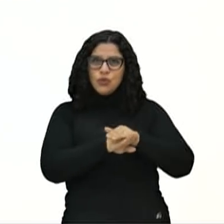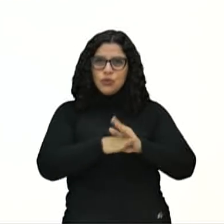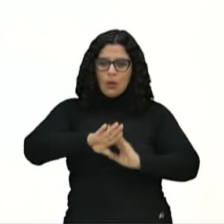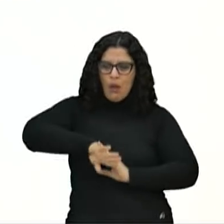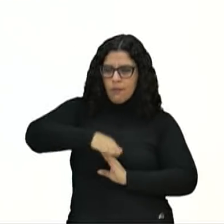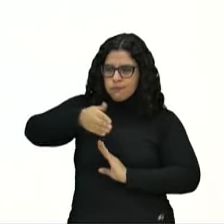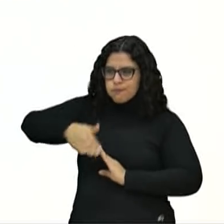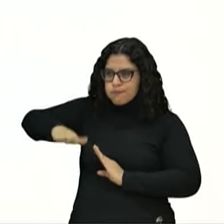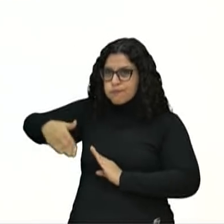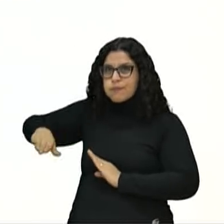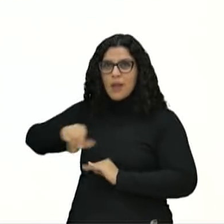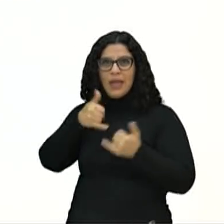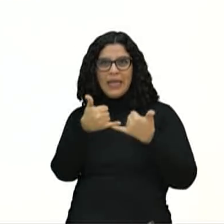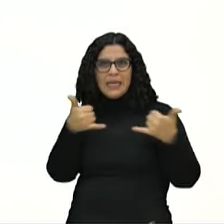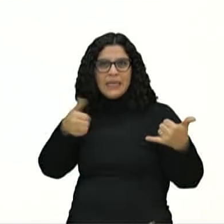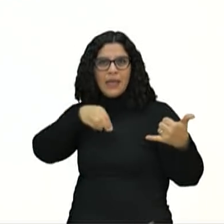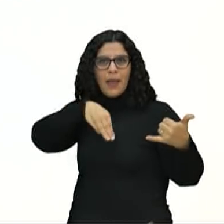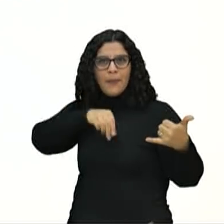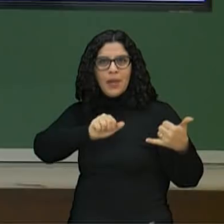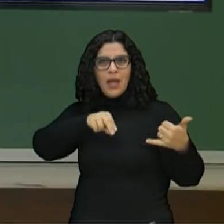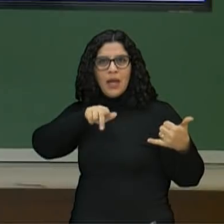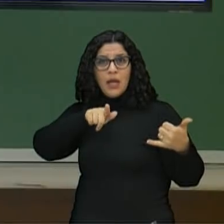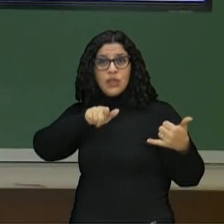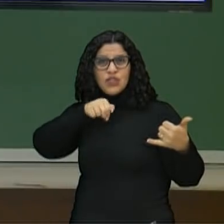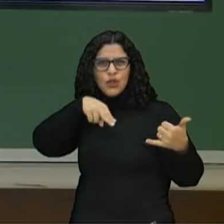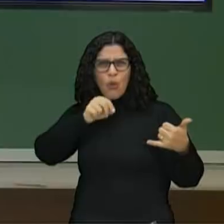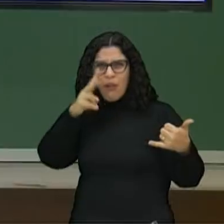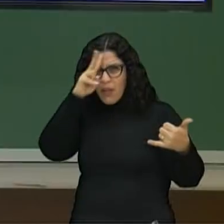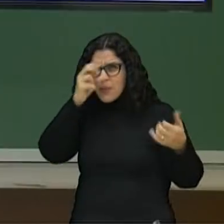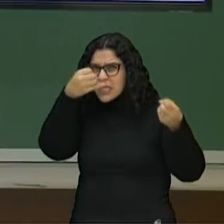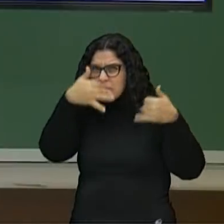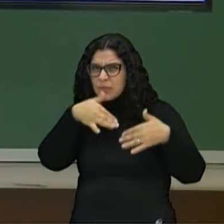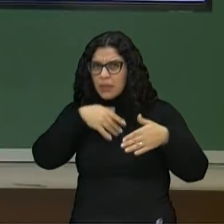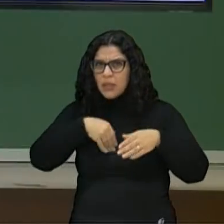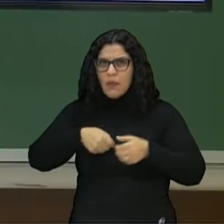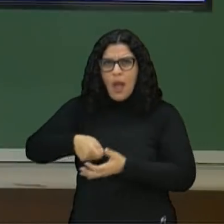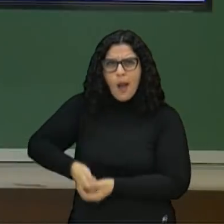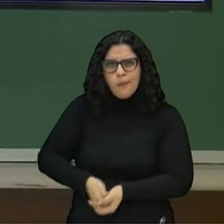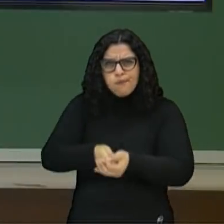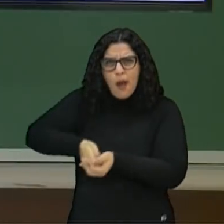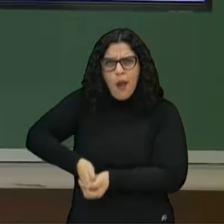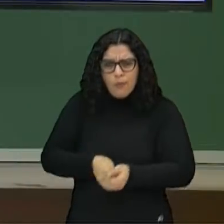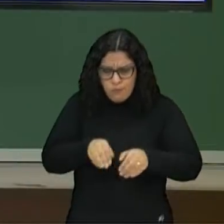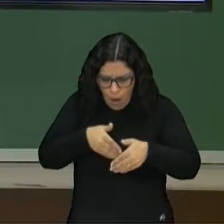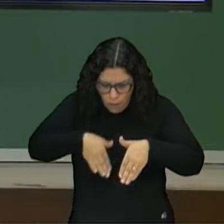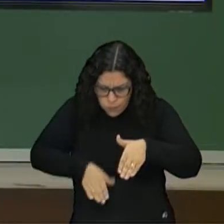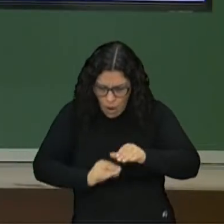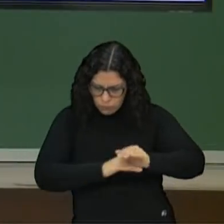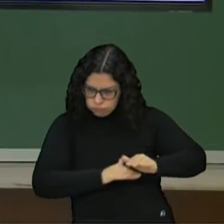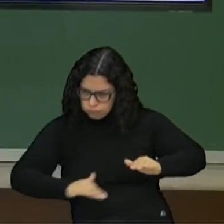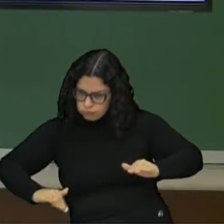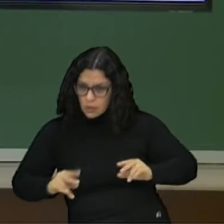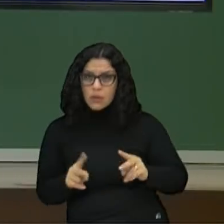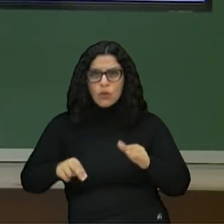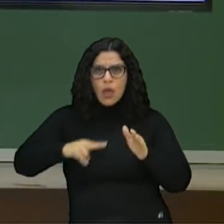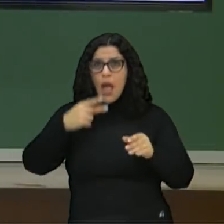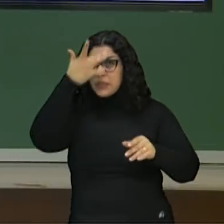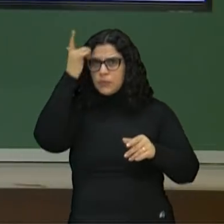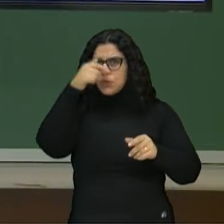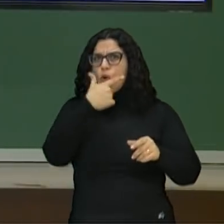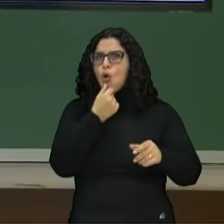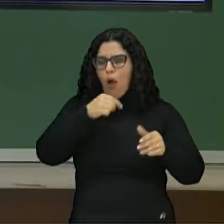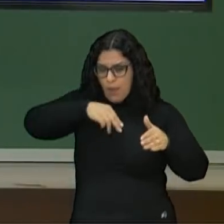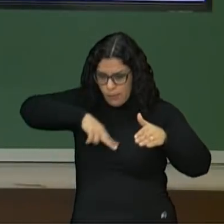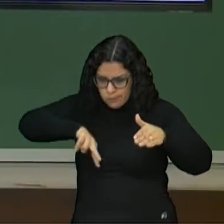linha Maginot. Lembra que nós falamos de trincheira na Primeira Guerra Mundial? Então a França criou um sistema enorme